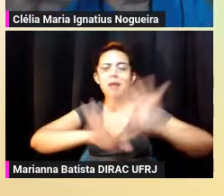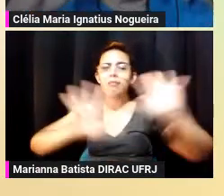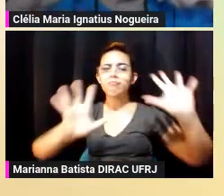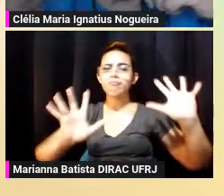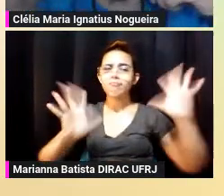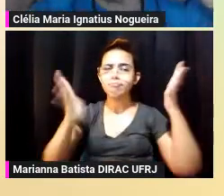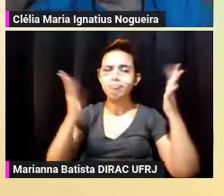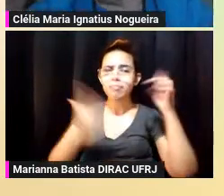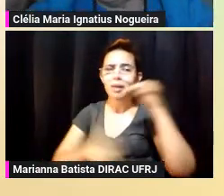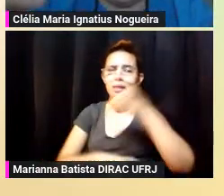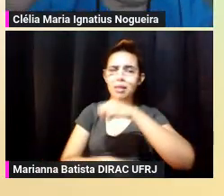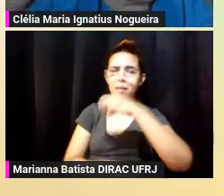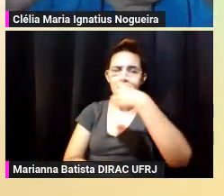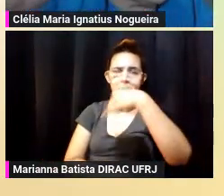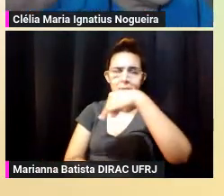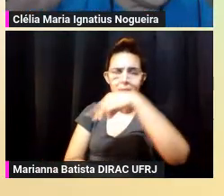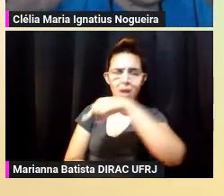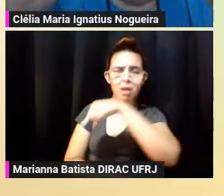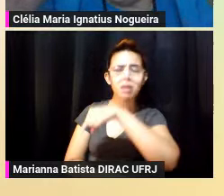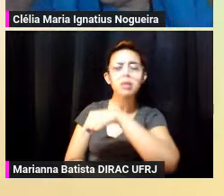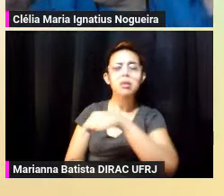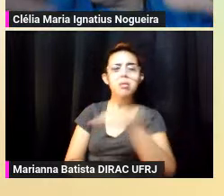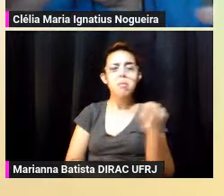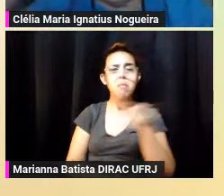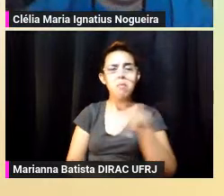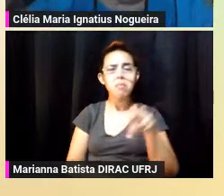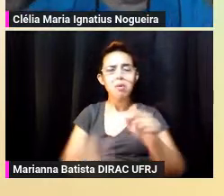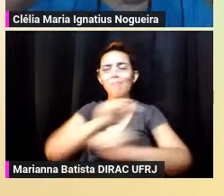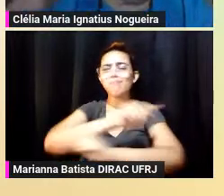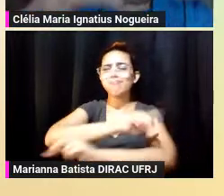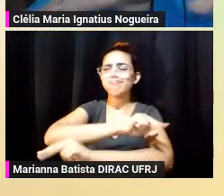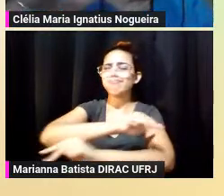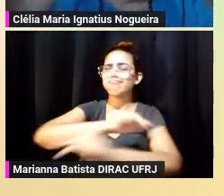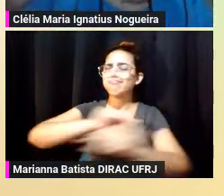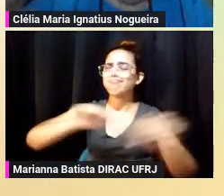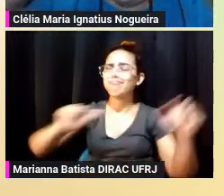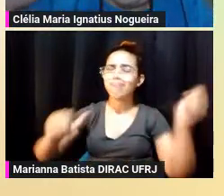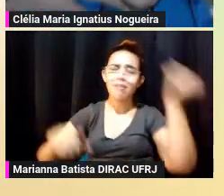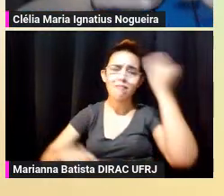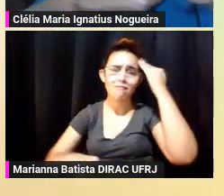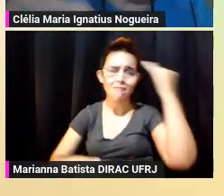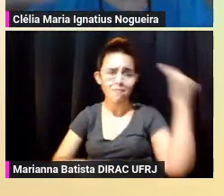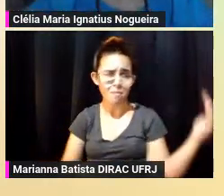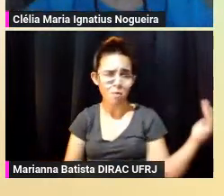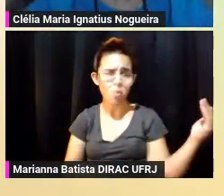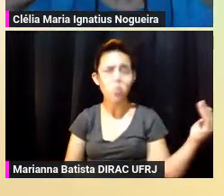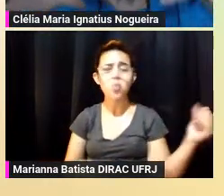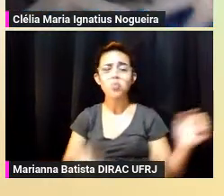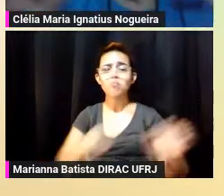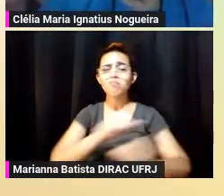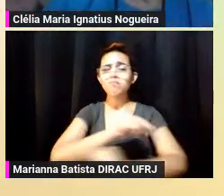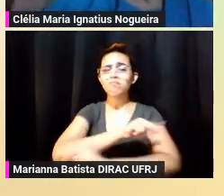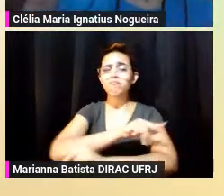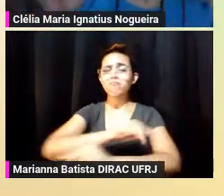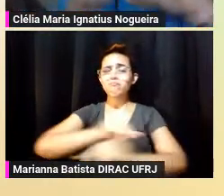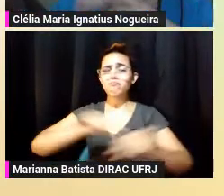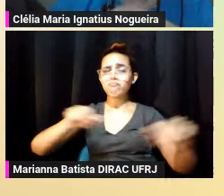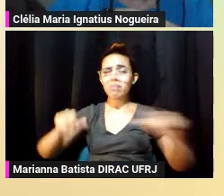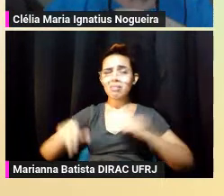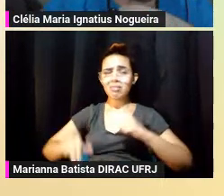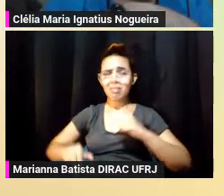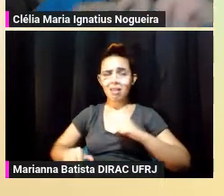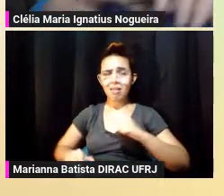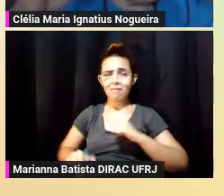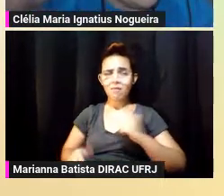foi professor Dante, e foi professor Luiz Marcin Menes, e o Biratã D'Ambrosio, e fizemos uma comissão, começamos a criar